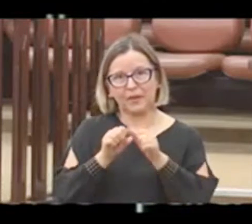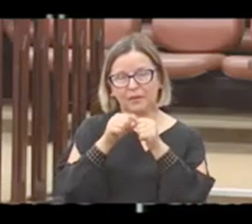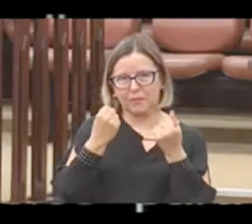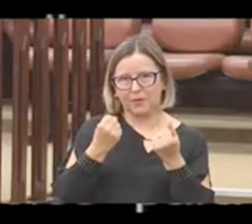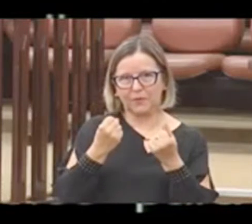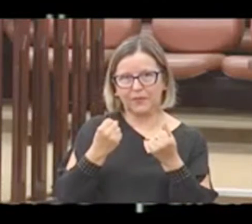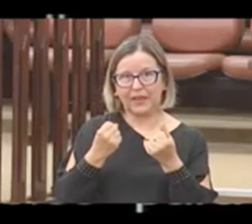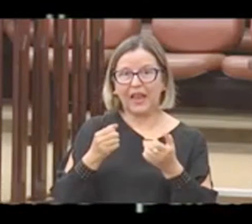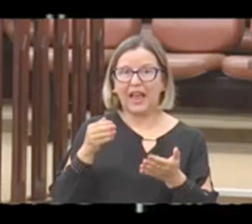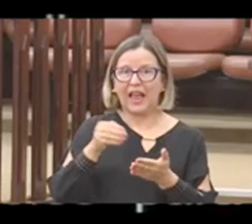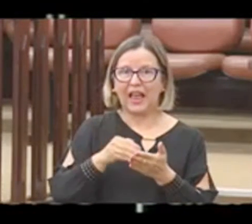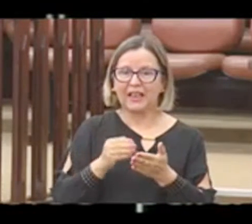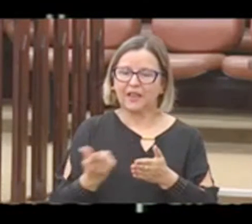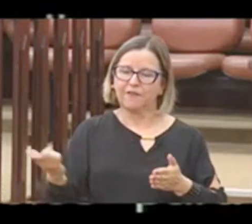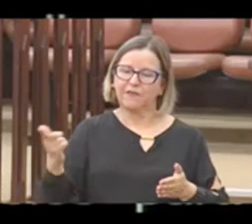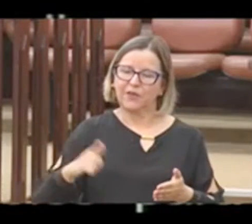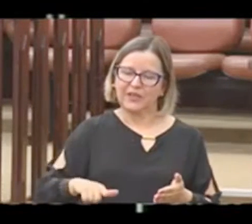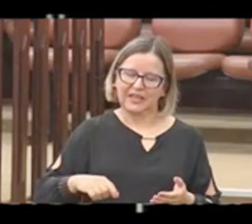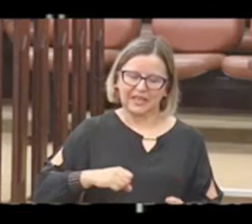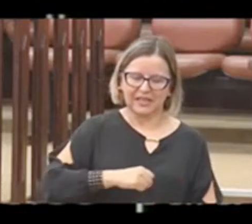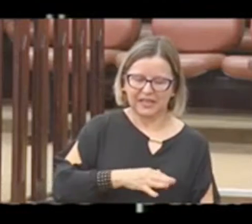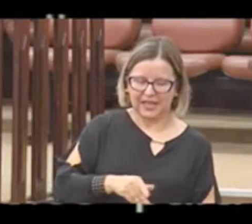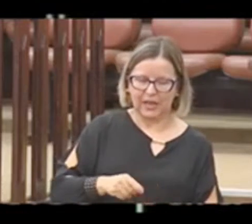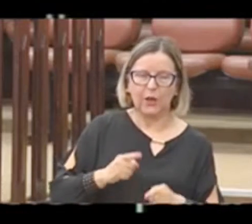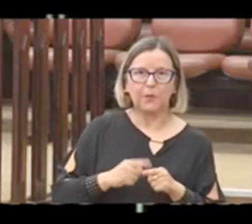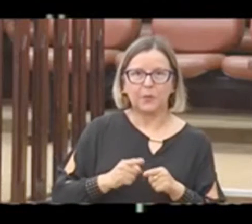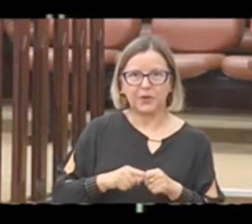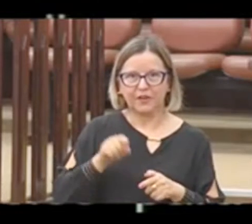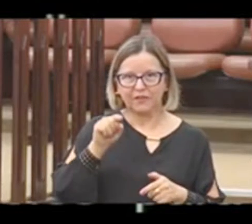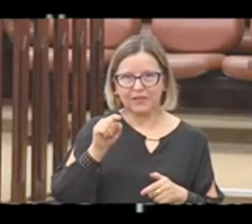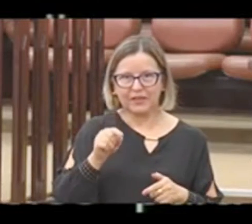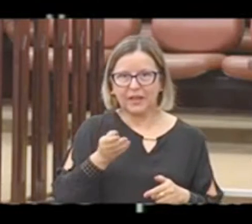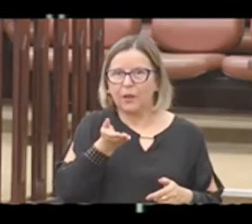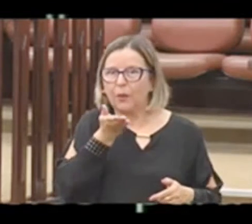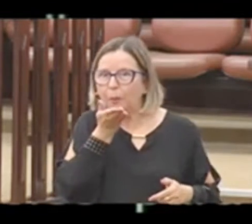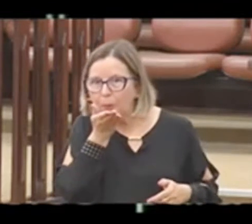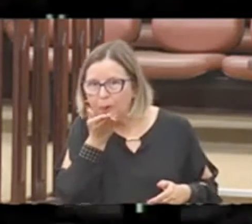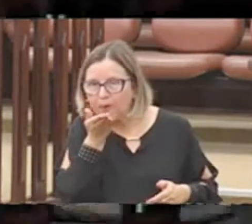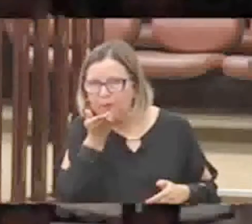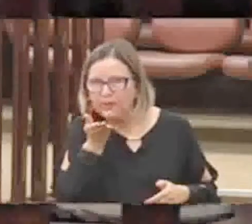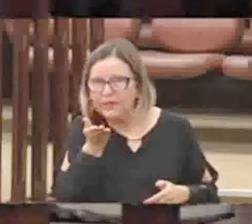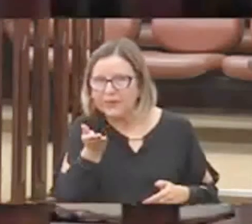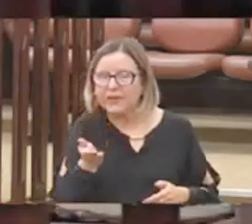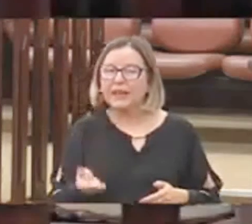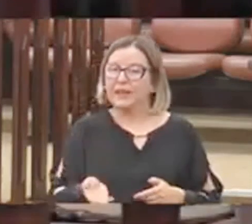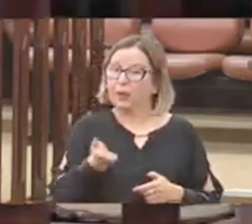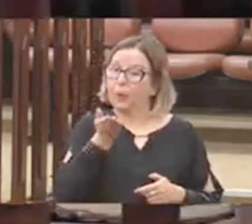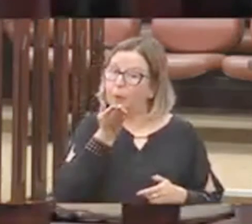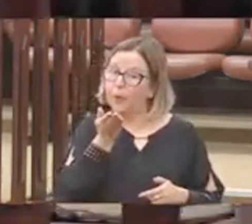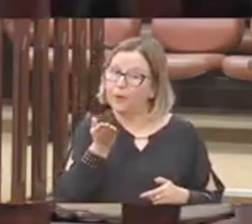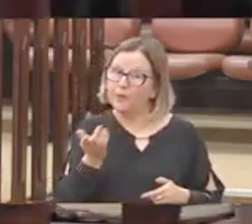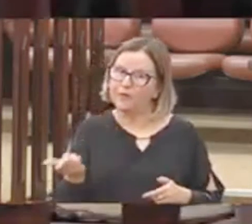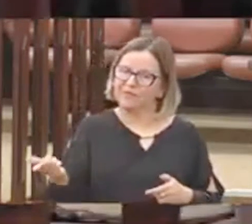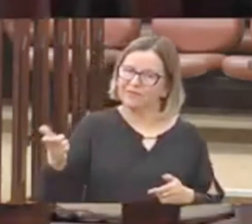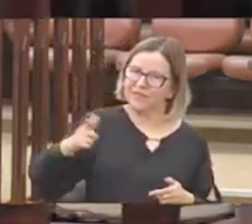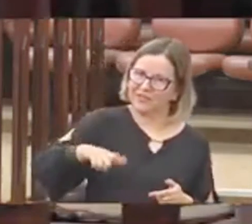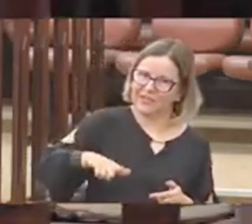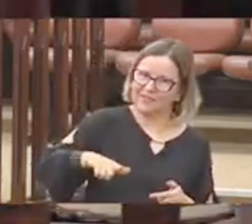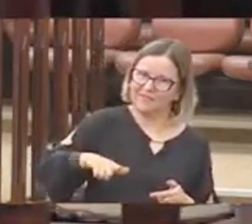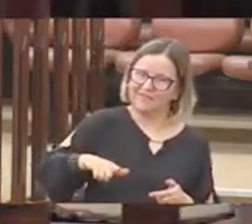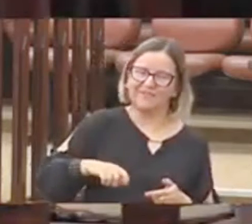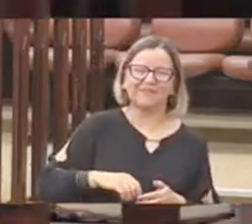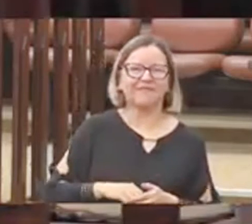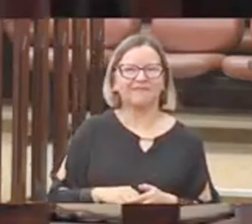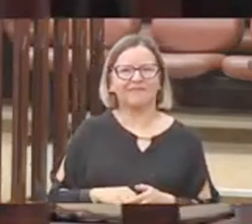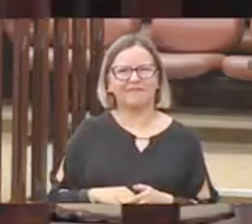formado, porque tu és pó e ao pó tornarás. Você tem consciência disso? Será que eu